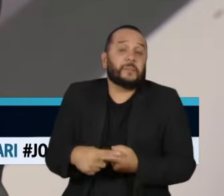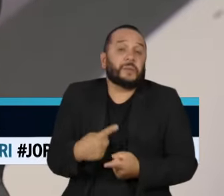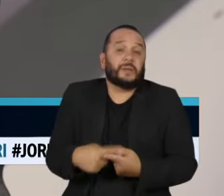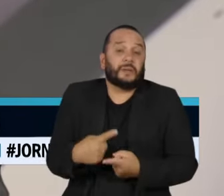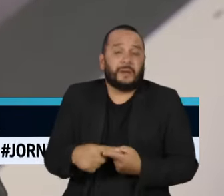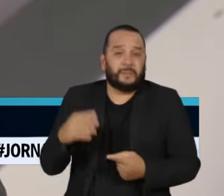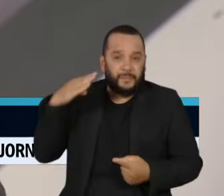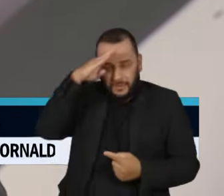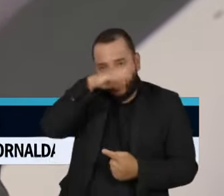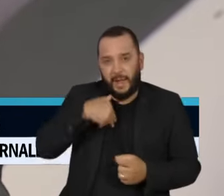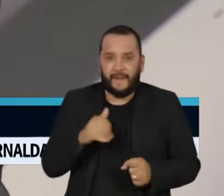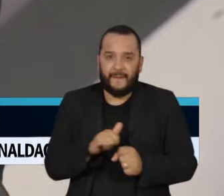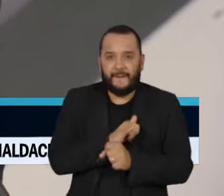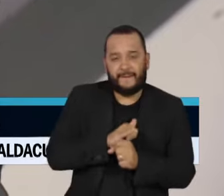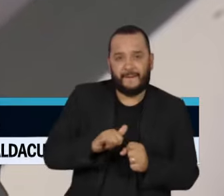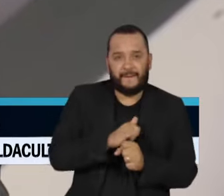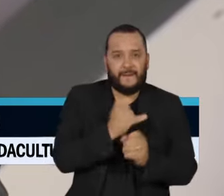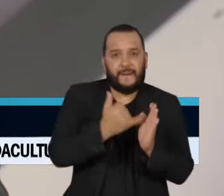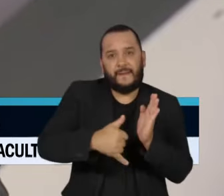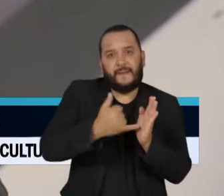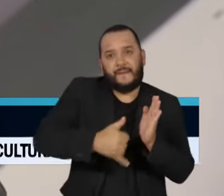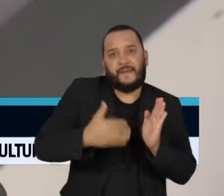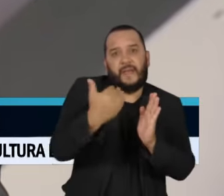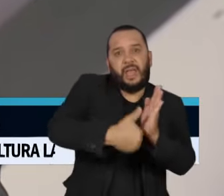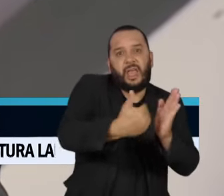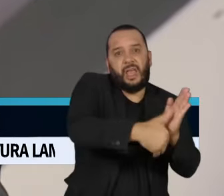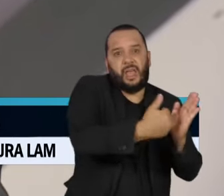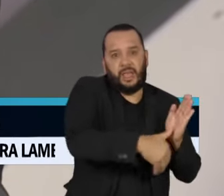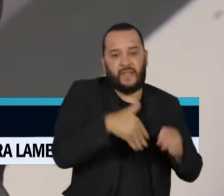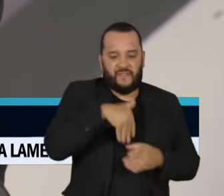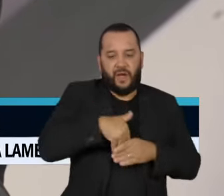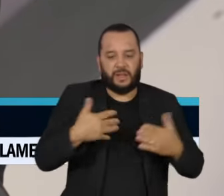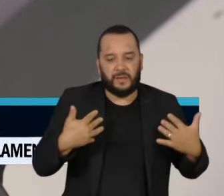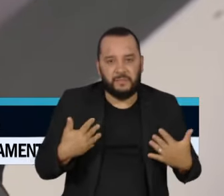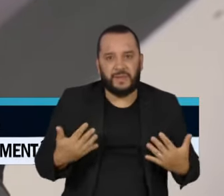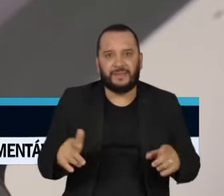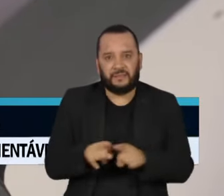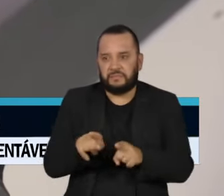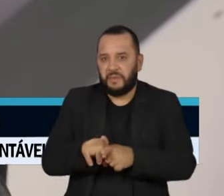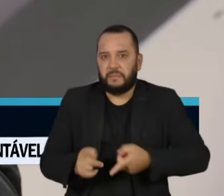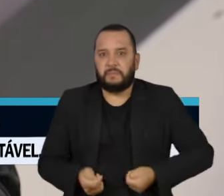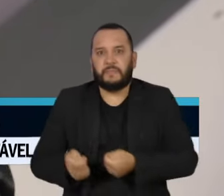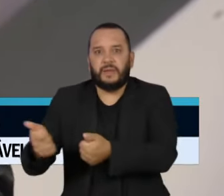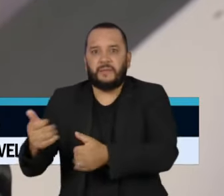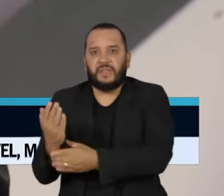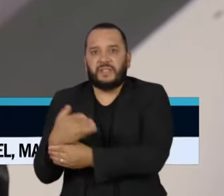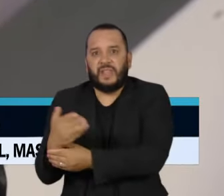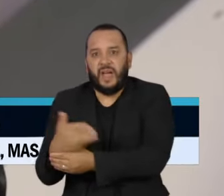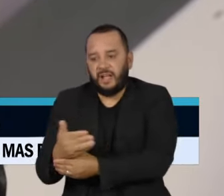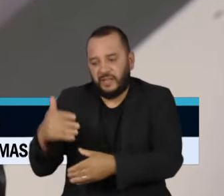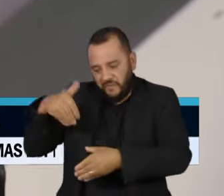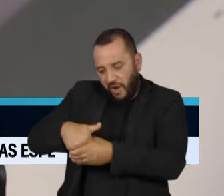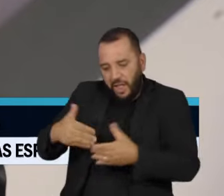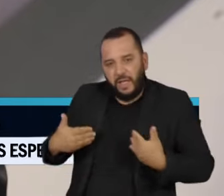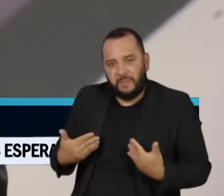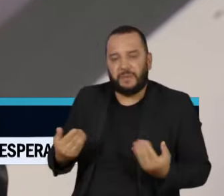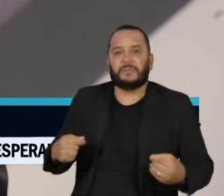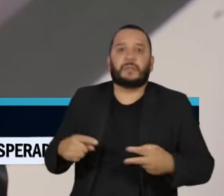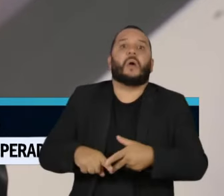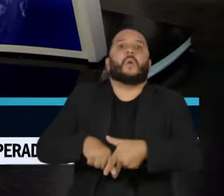isentar, tal como dar auxílio para taxista tal, e outras isenções eleitoreiras. Portanto, precisa ser consertado